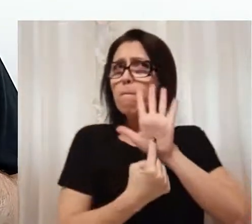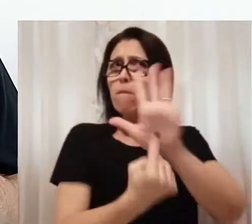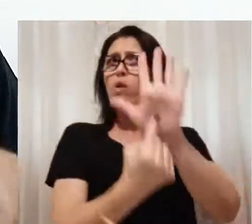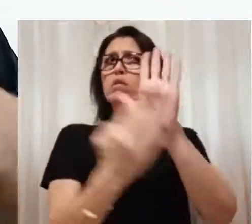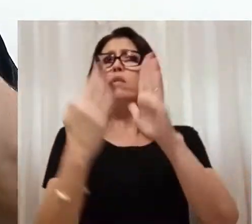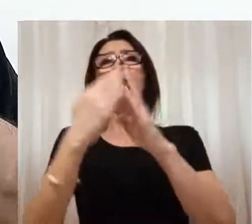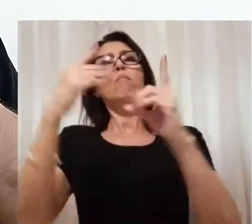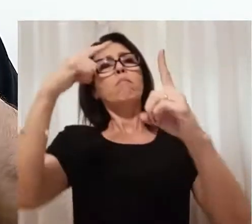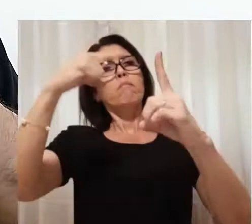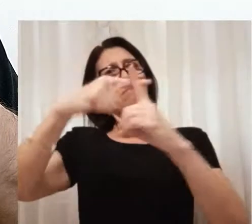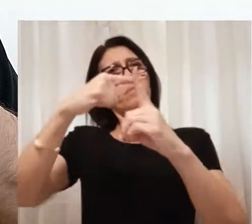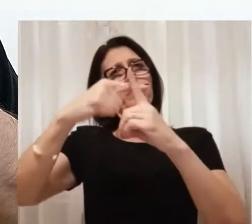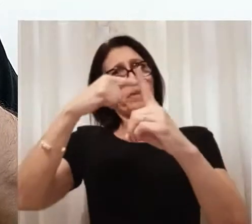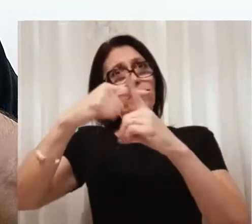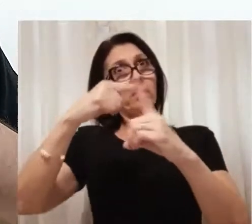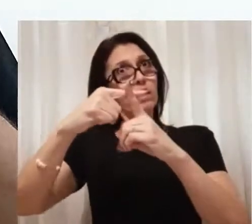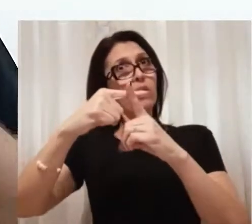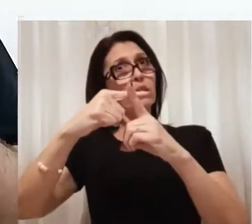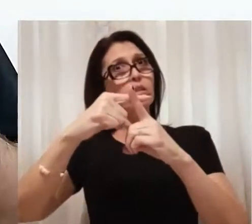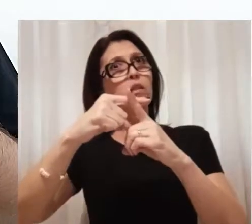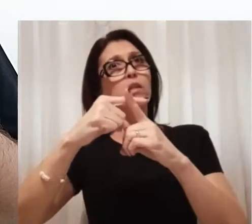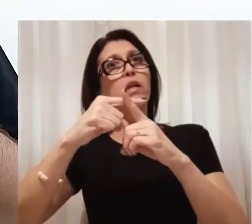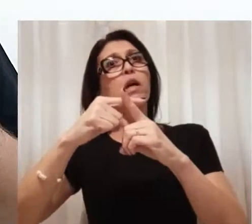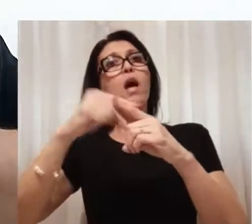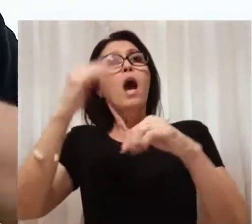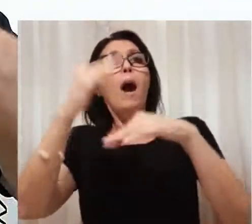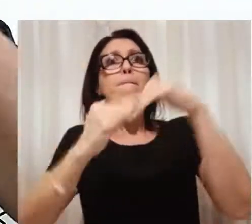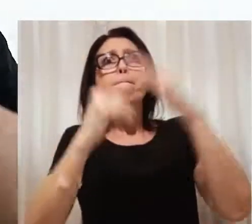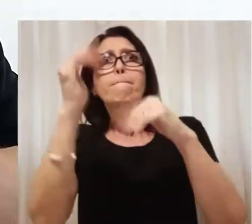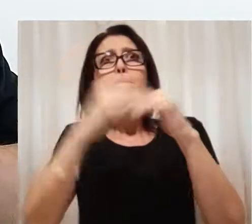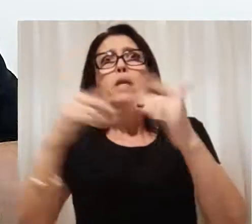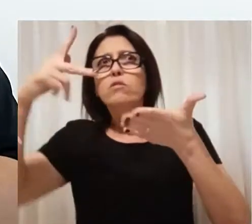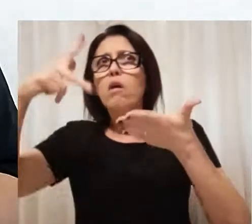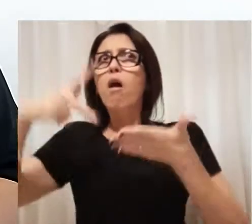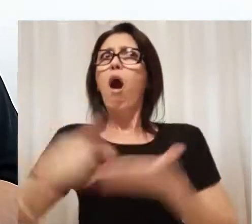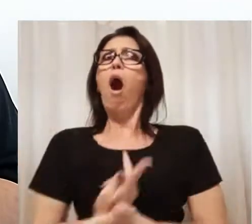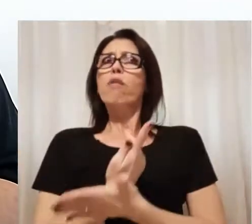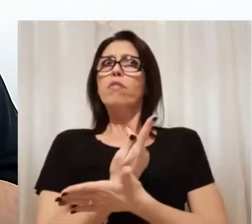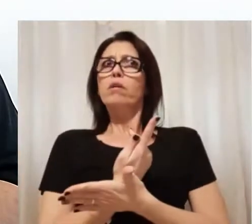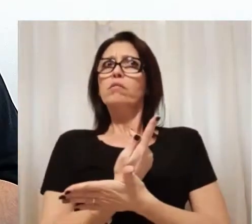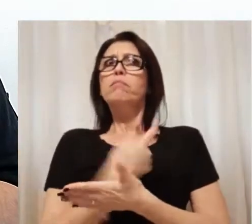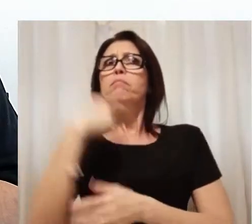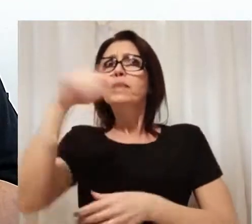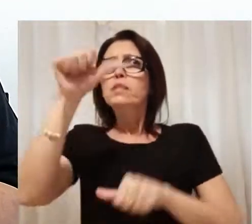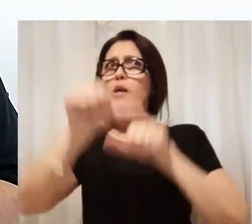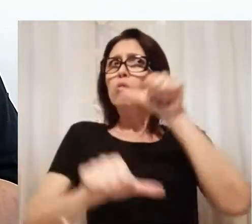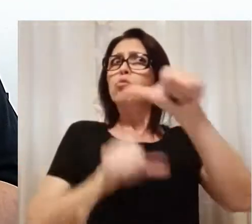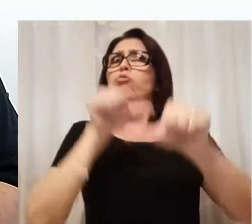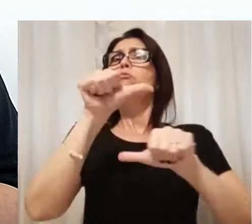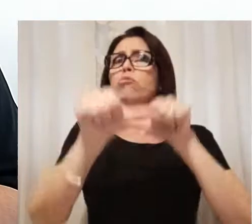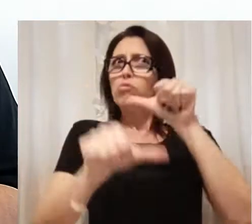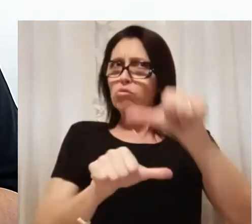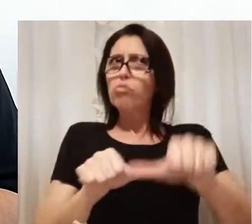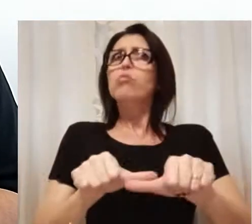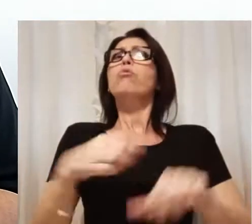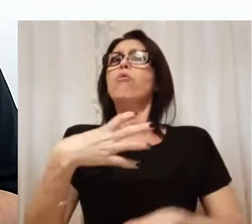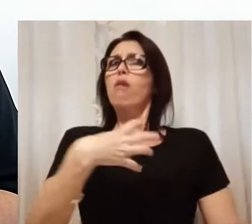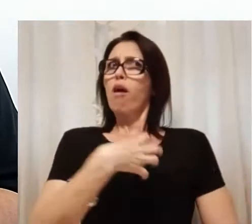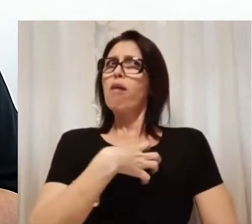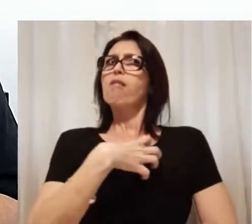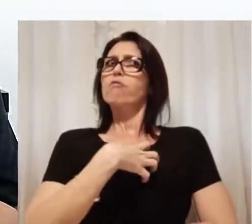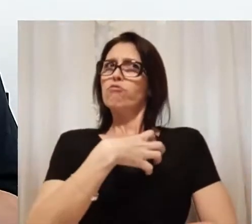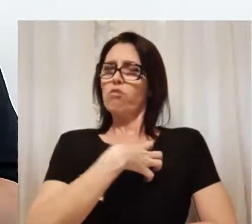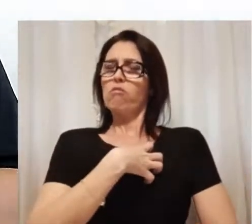resolve trazer à igreja uma oportunidade de refletir sobre as suas práticas. Afinal, Lutero achou que a igreja